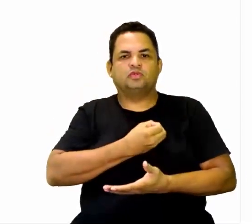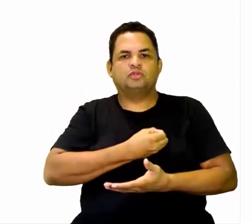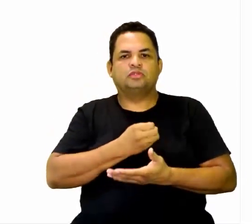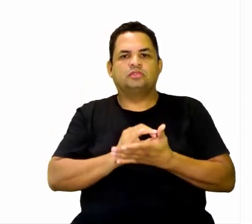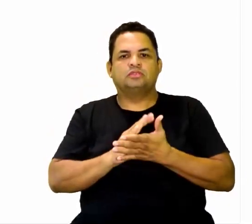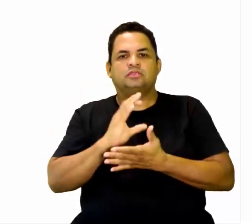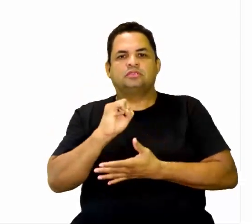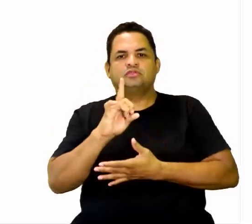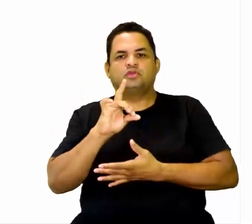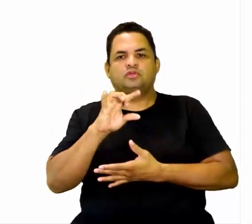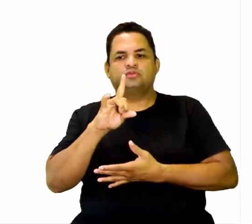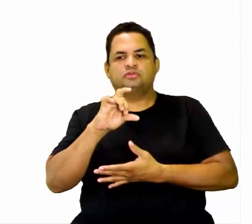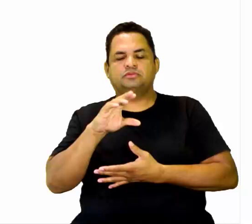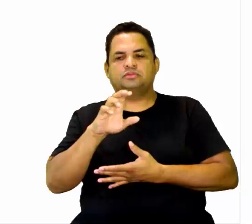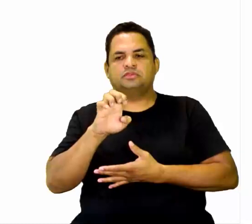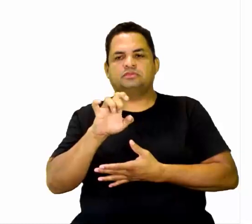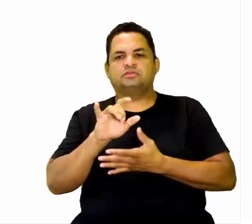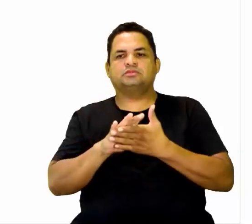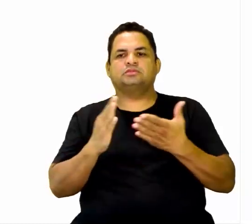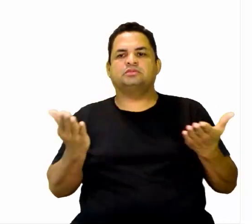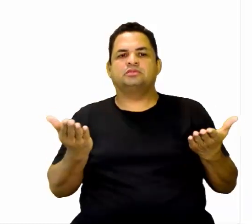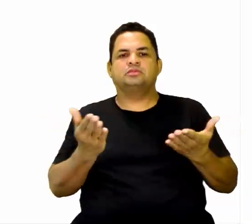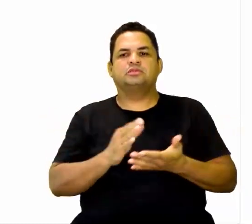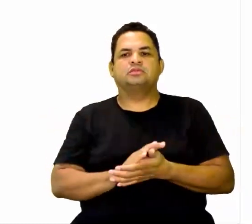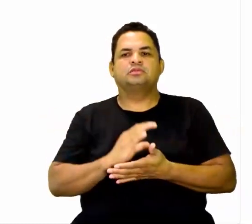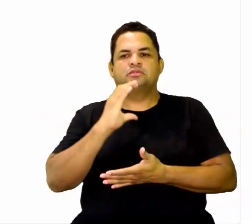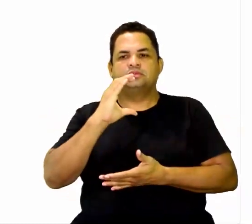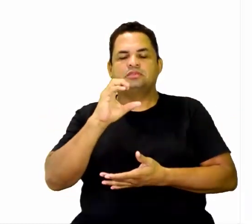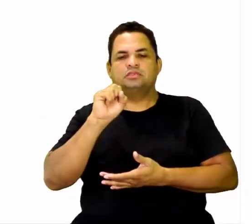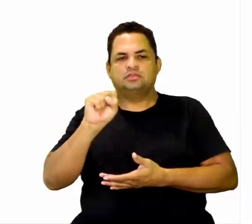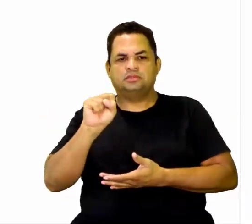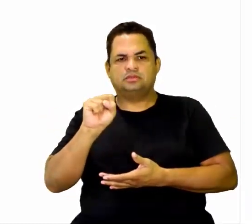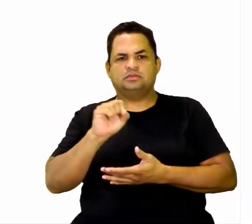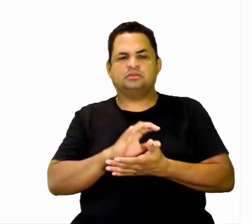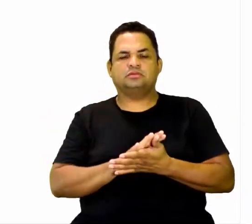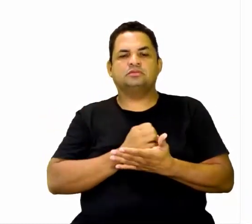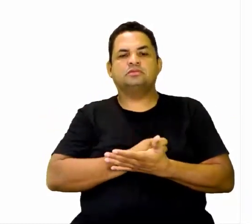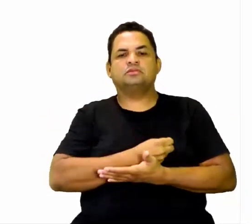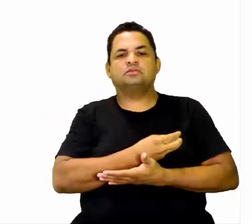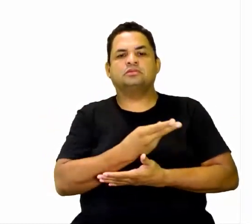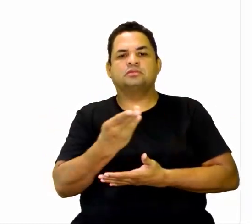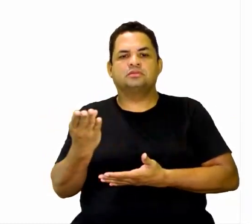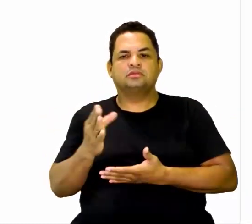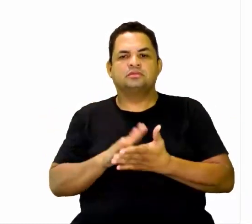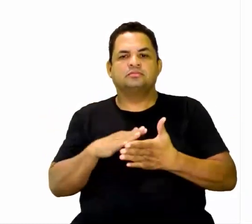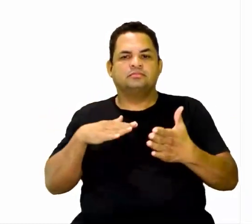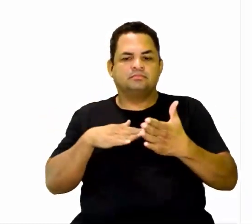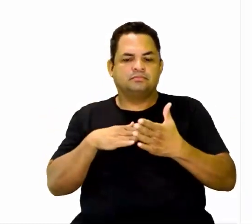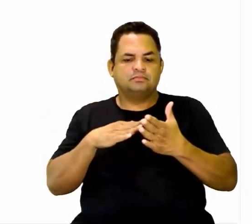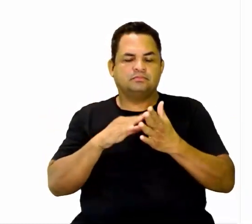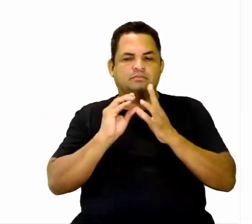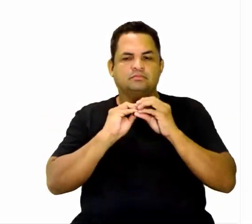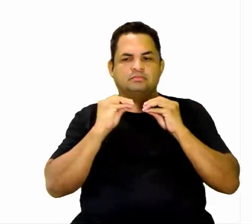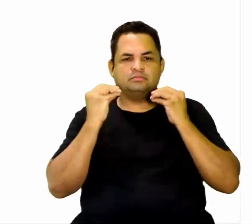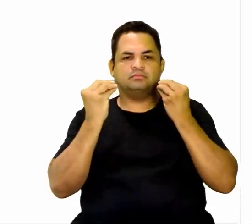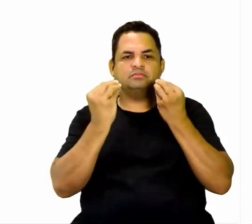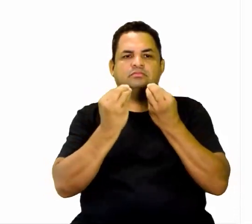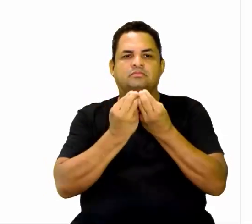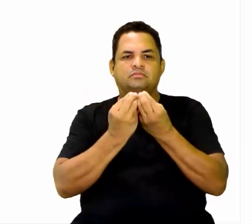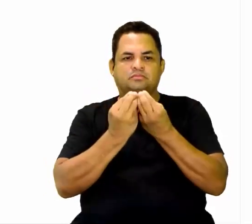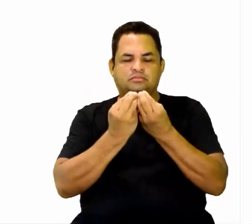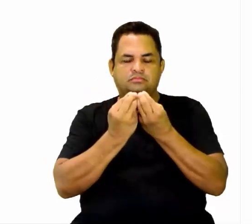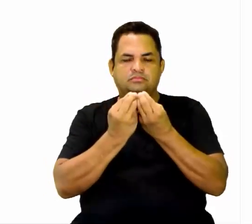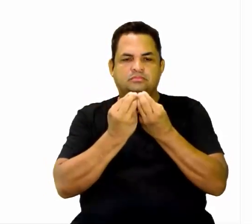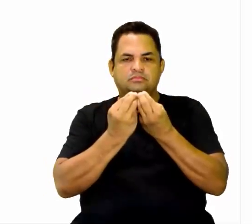coeficiente de solubilidade. É a quantidade máxima de uma